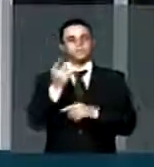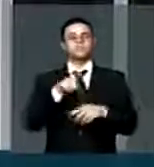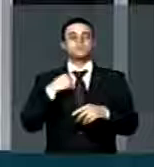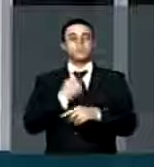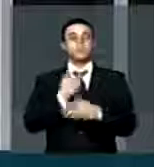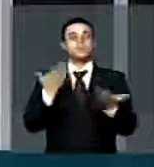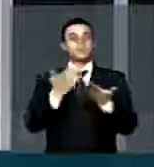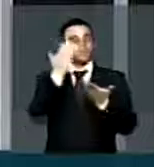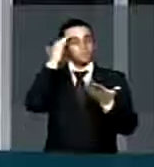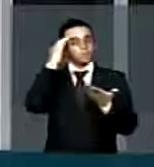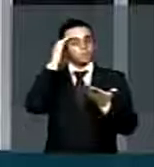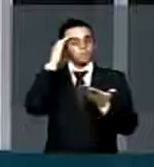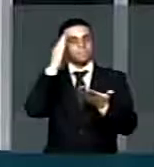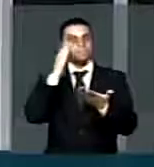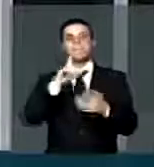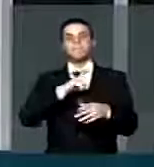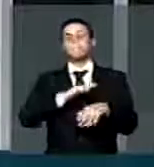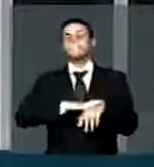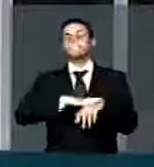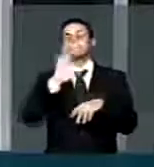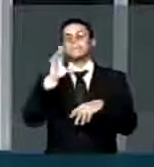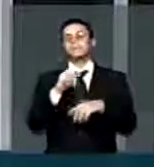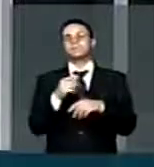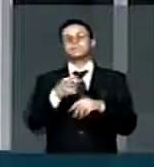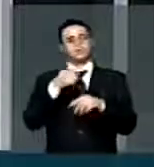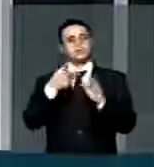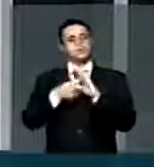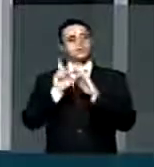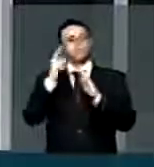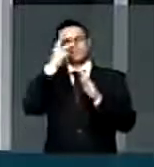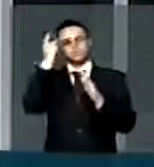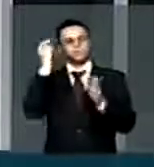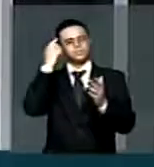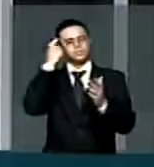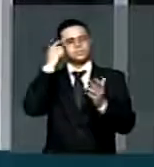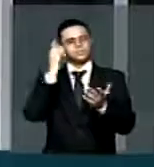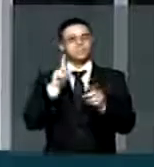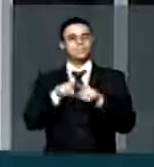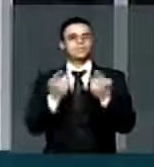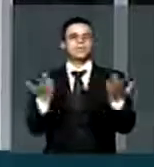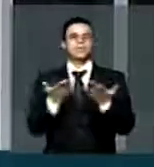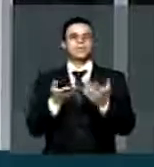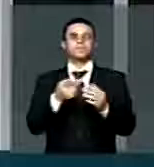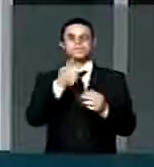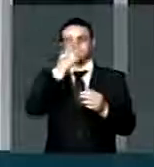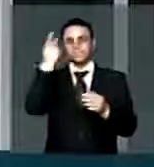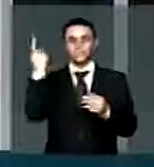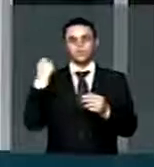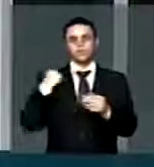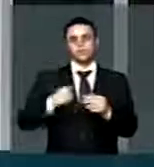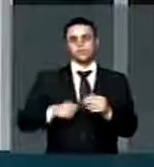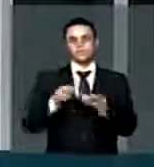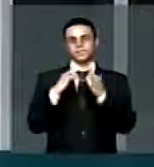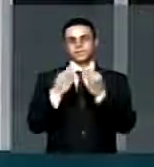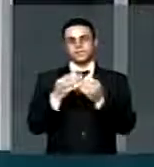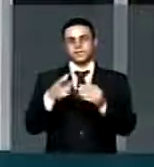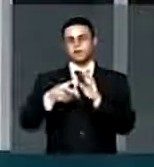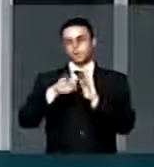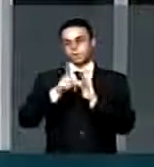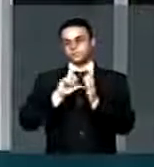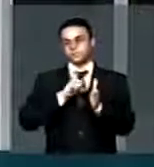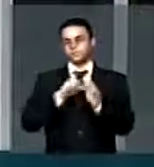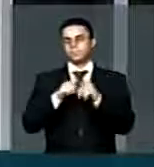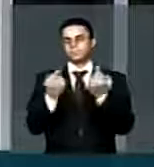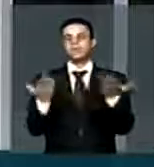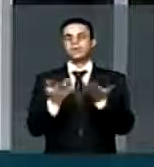temos muito mais do que nós prevíamos que estão saindo do Bolsa Família, porque já